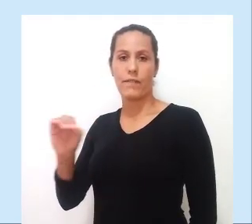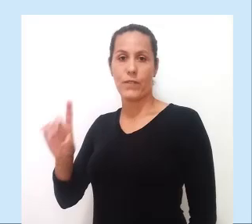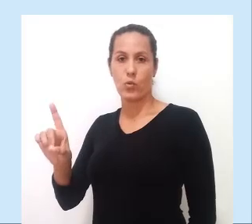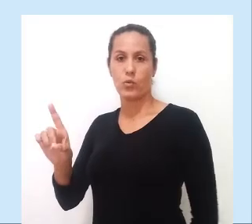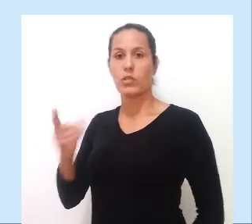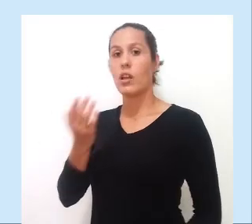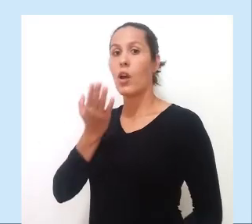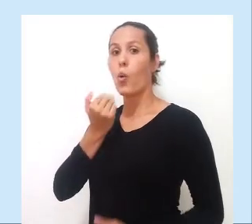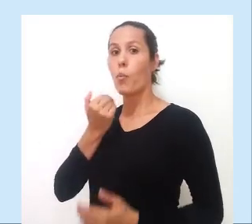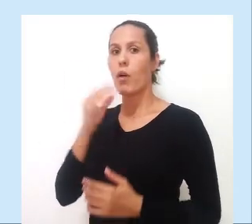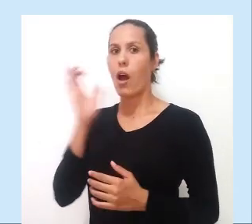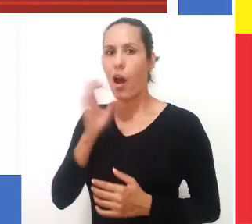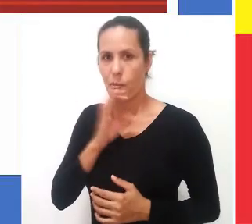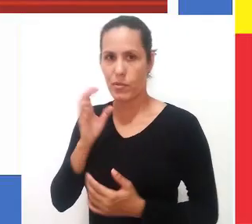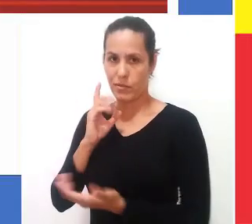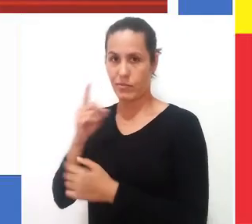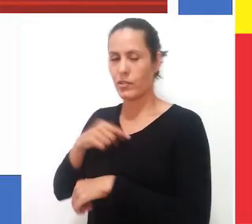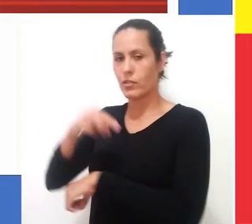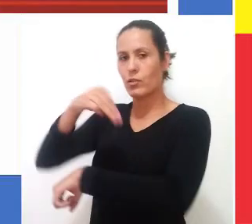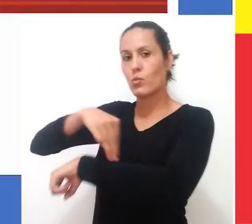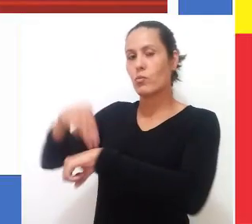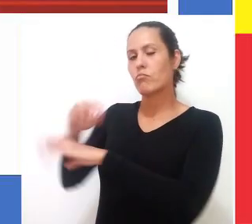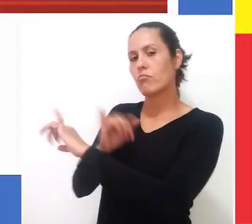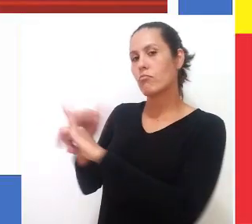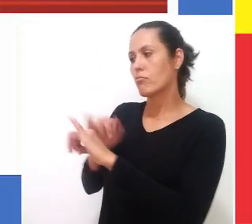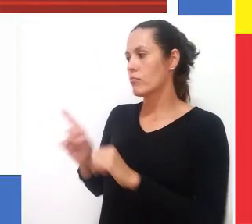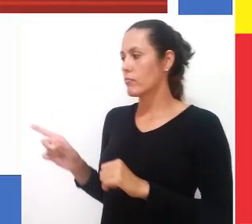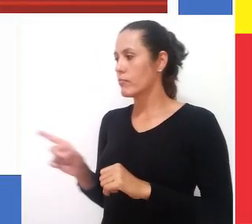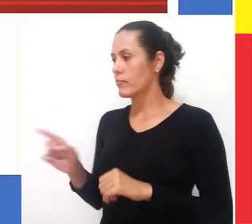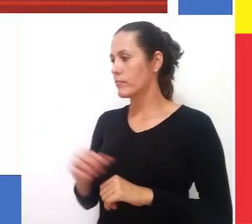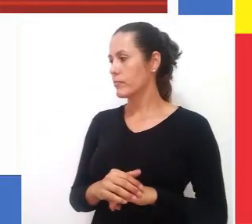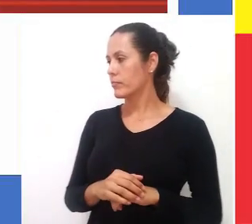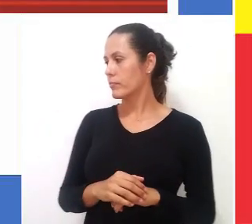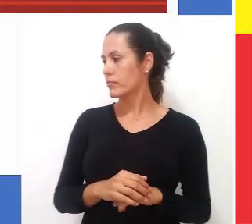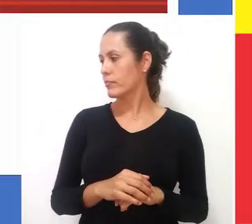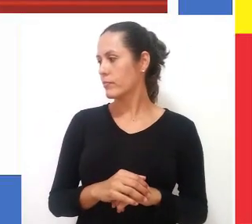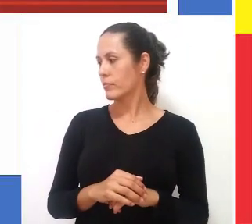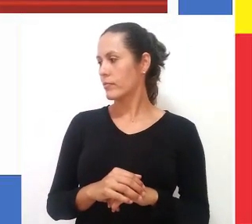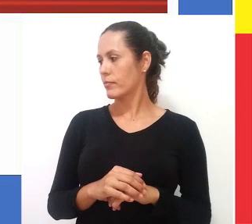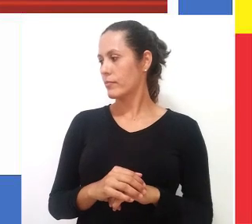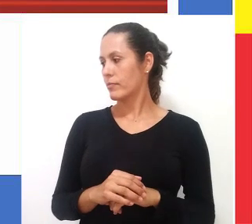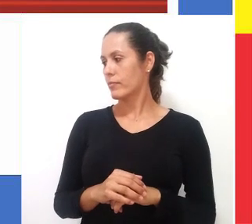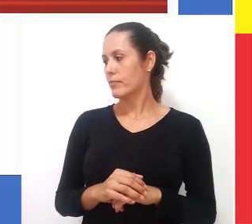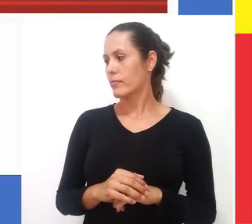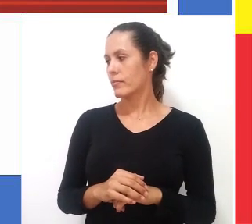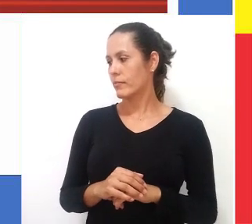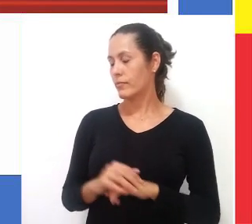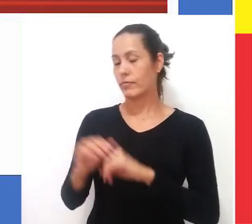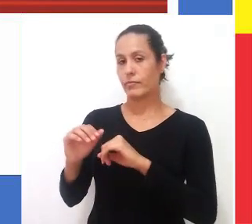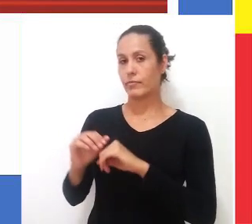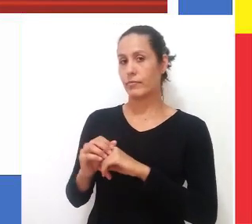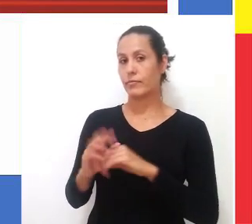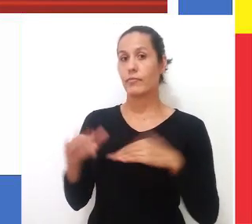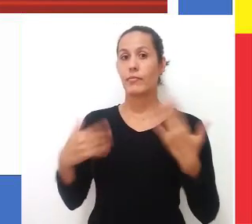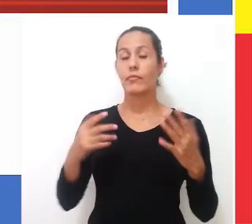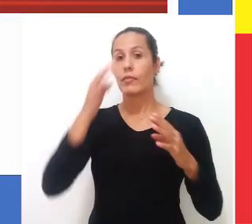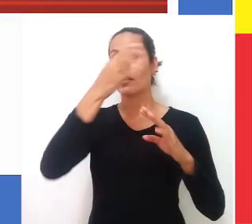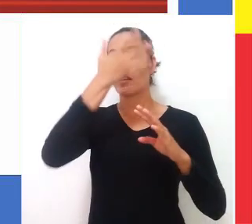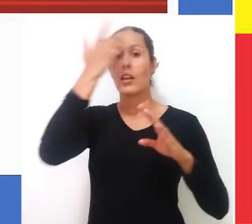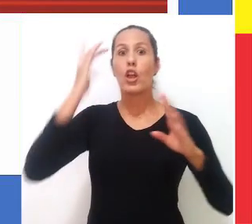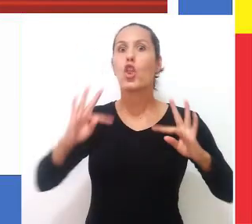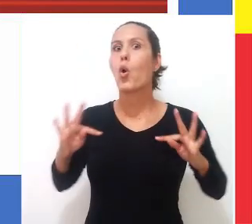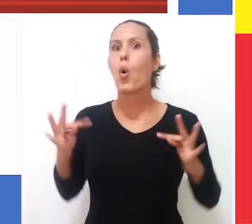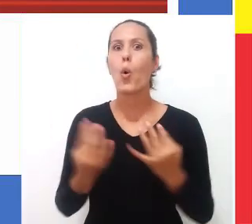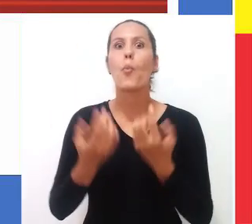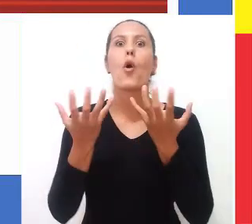comidas rápidas. Então, nós temos aí uma propaganda do McDonald's. You so want one, Big Mac Extra Value Meal.